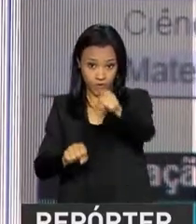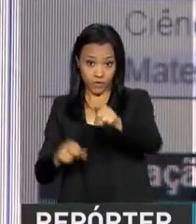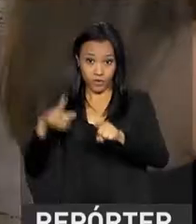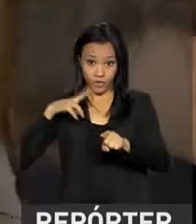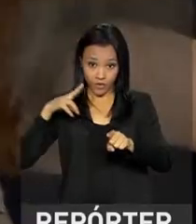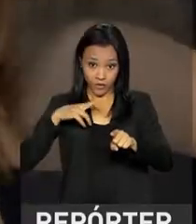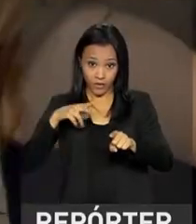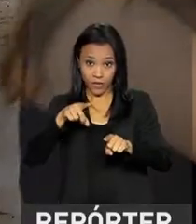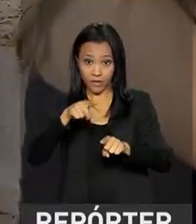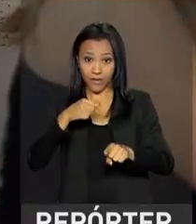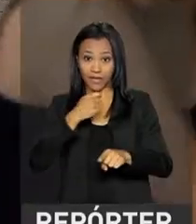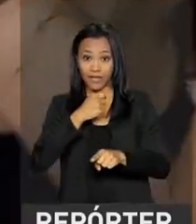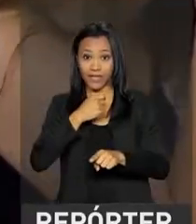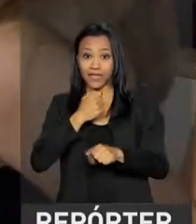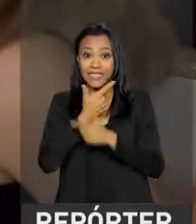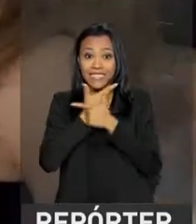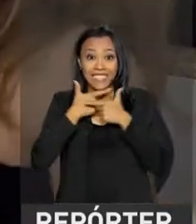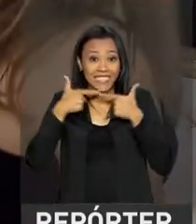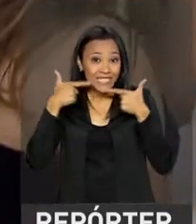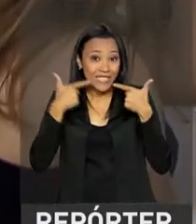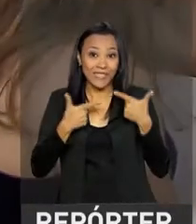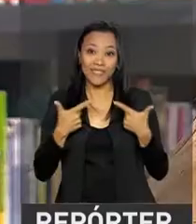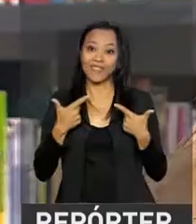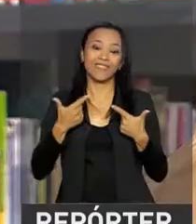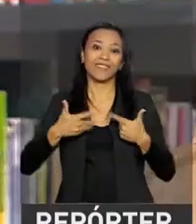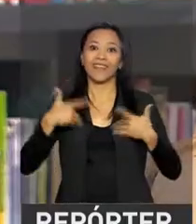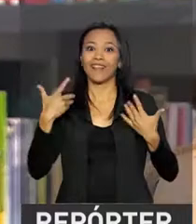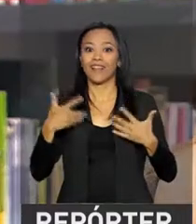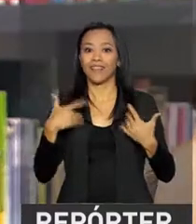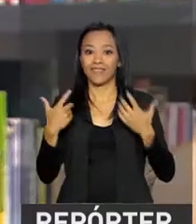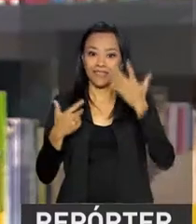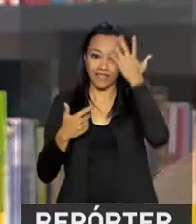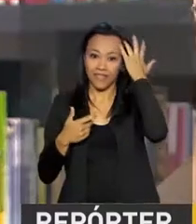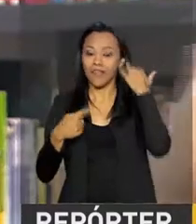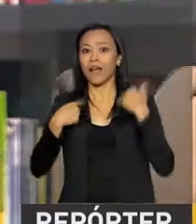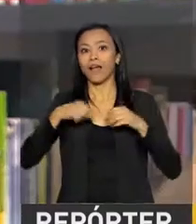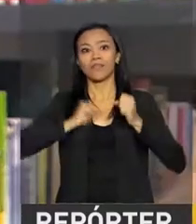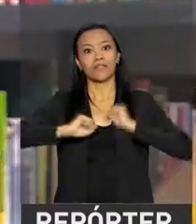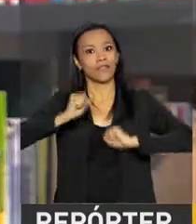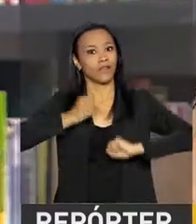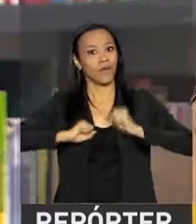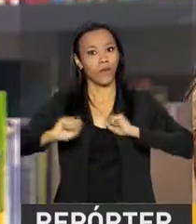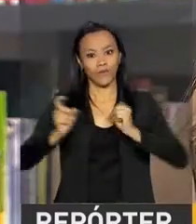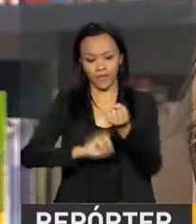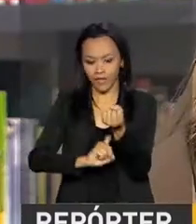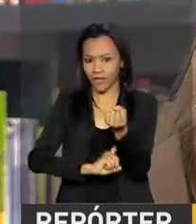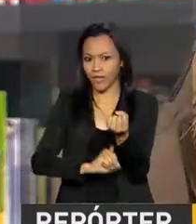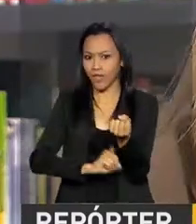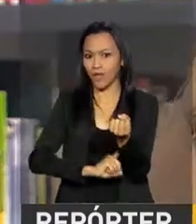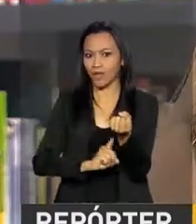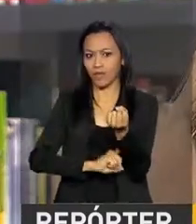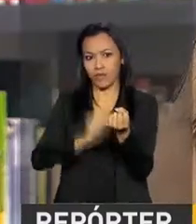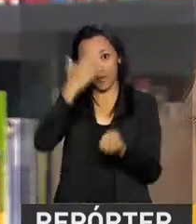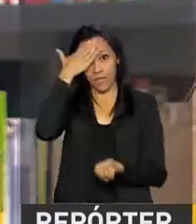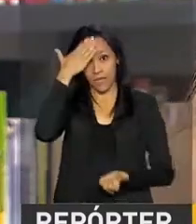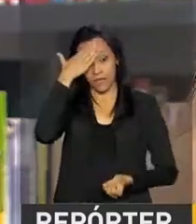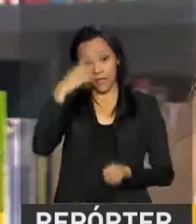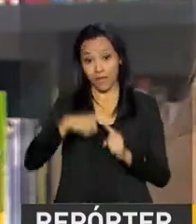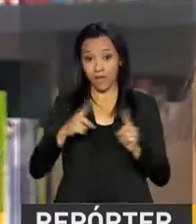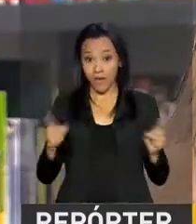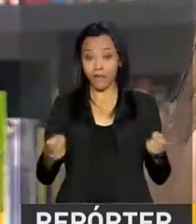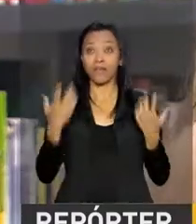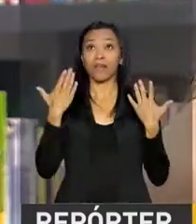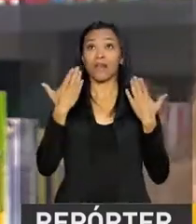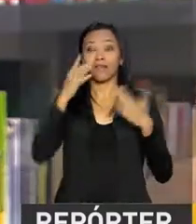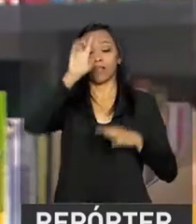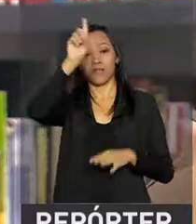para o sorriso tomar conta da estudante quem muito ansiosa estava muito nervosa travar o resultado mas até lá